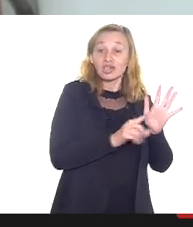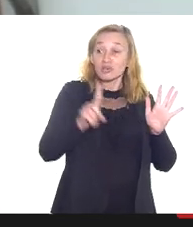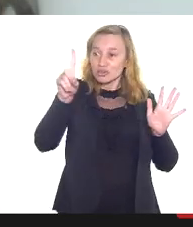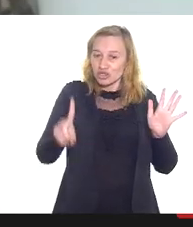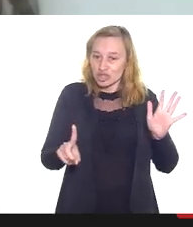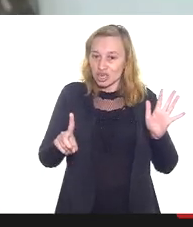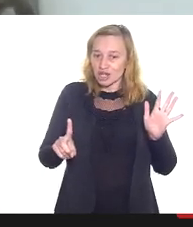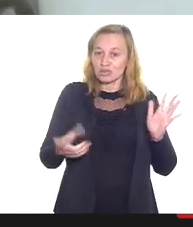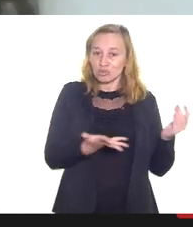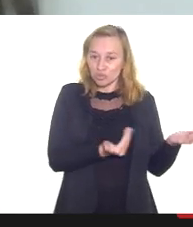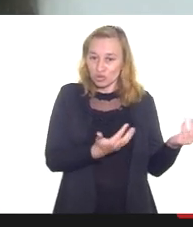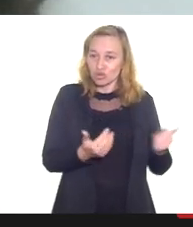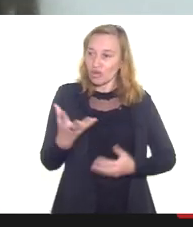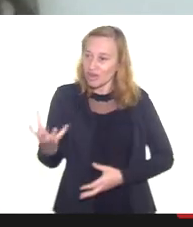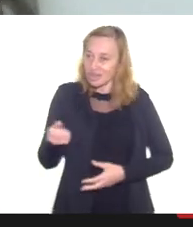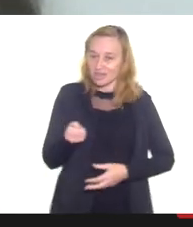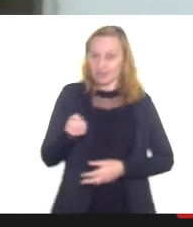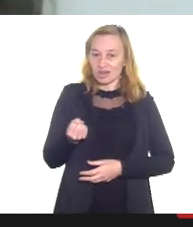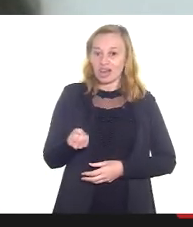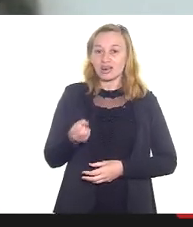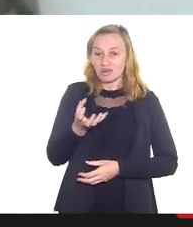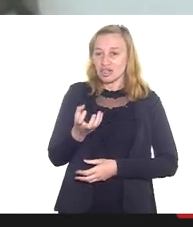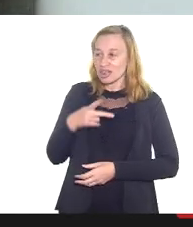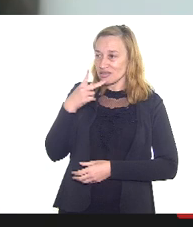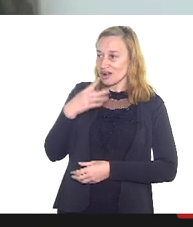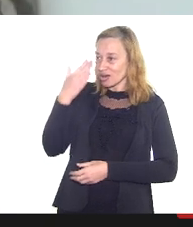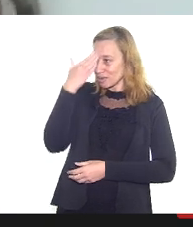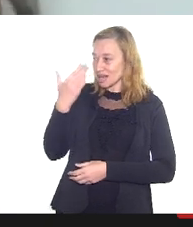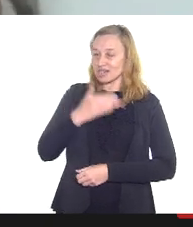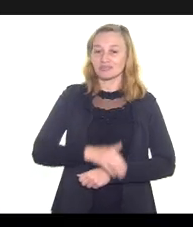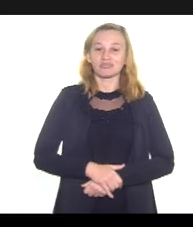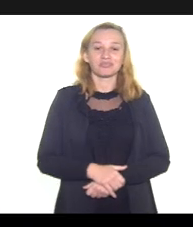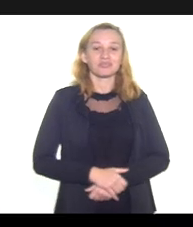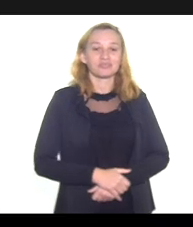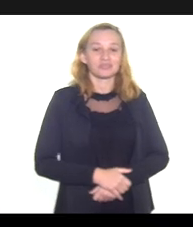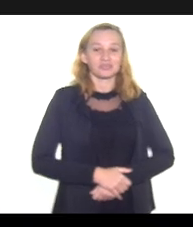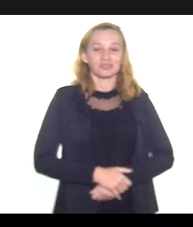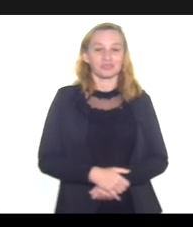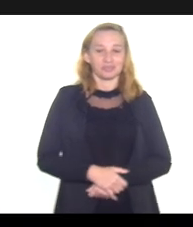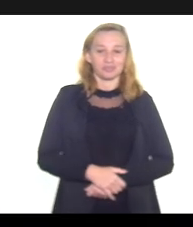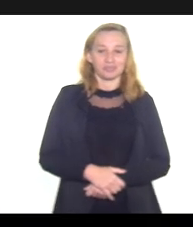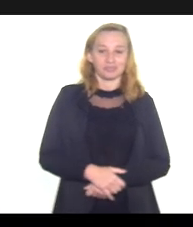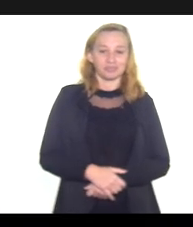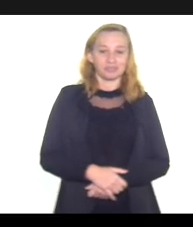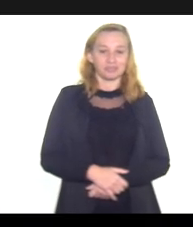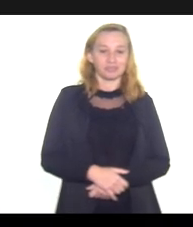nossa juventude. Era só isso que eu queria dizer. Muito obrigada.